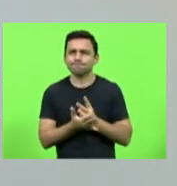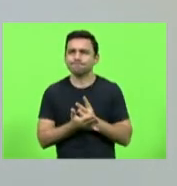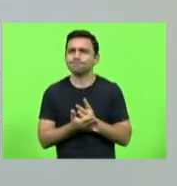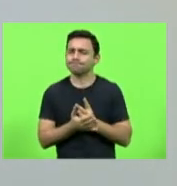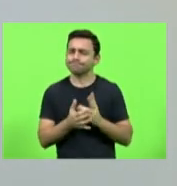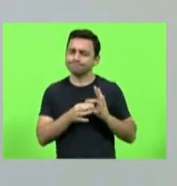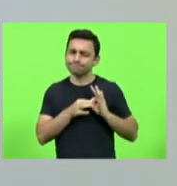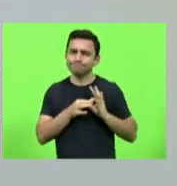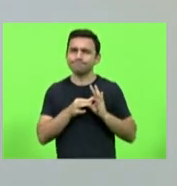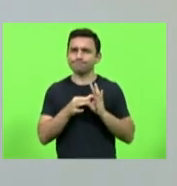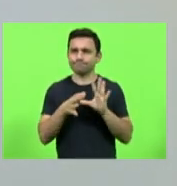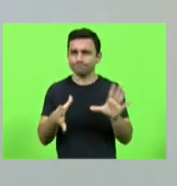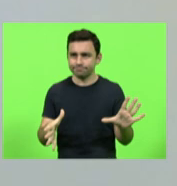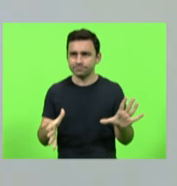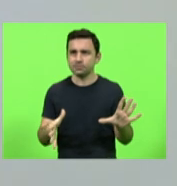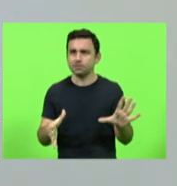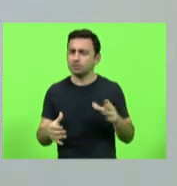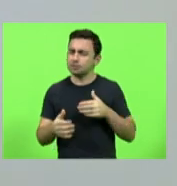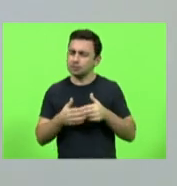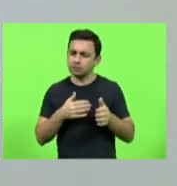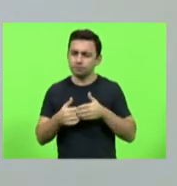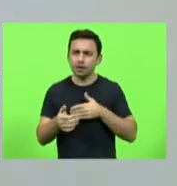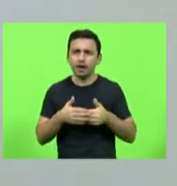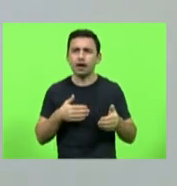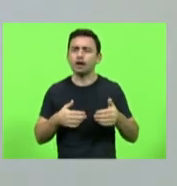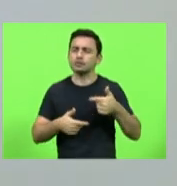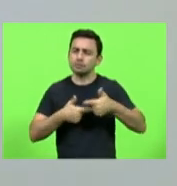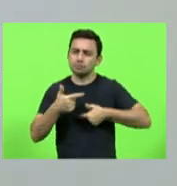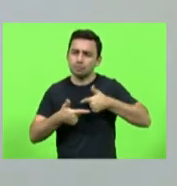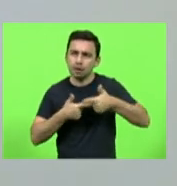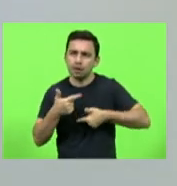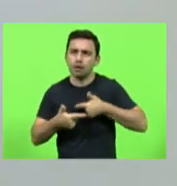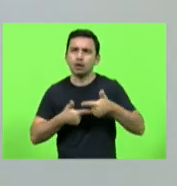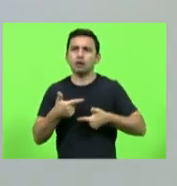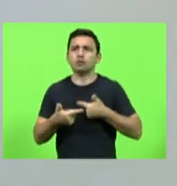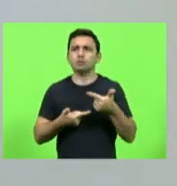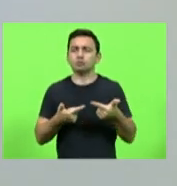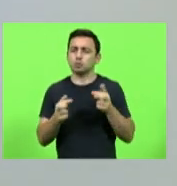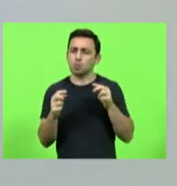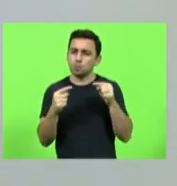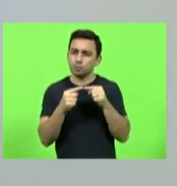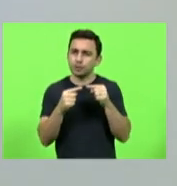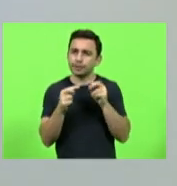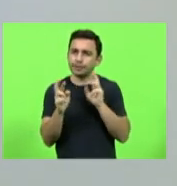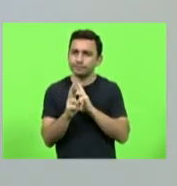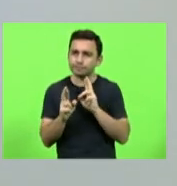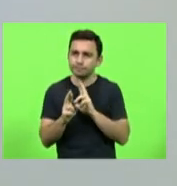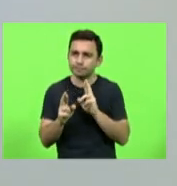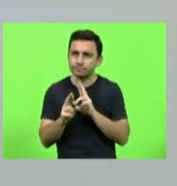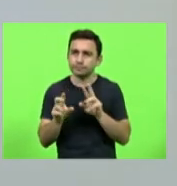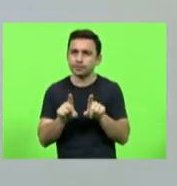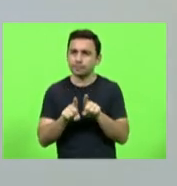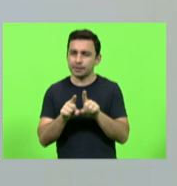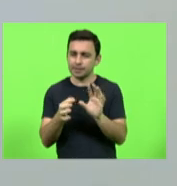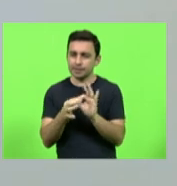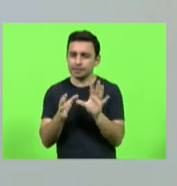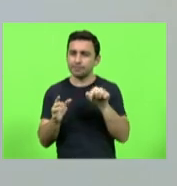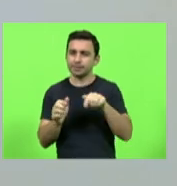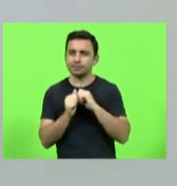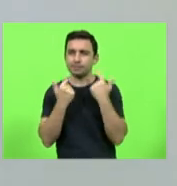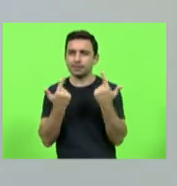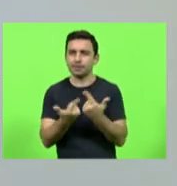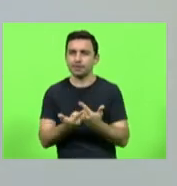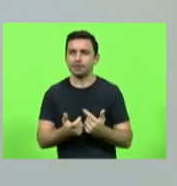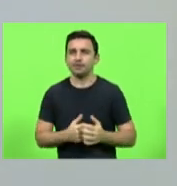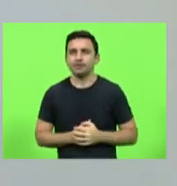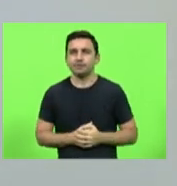disposição para quaisquer outras atividades correlatas e à disposição desta casa.